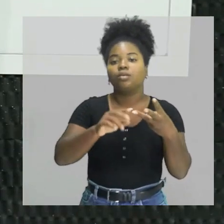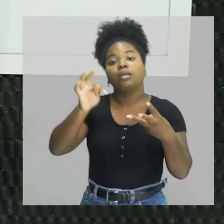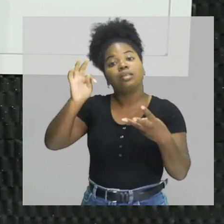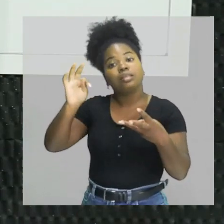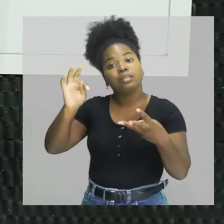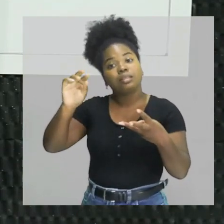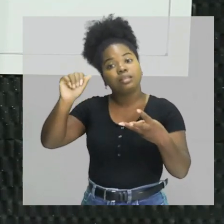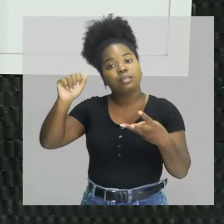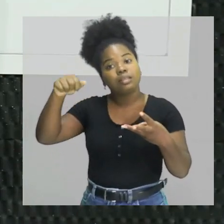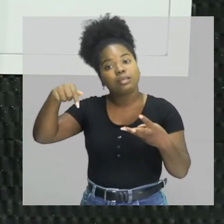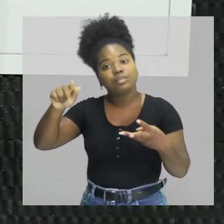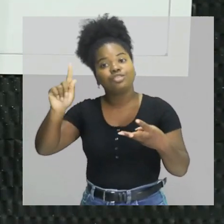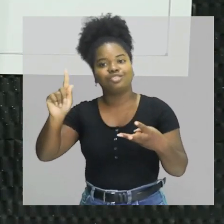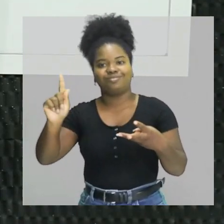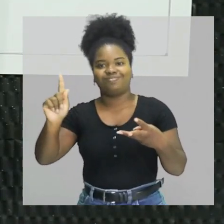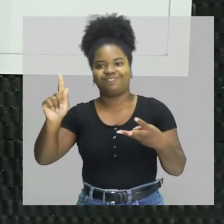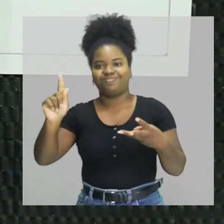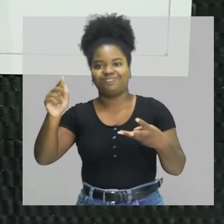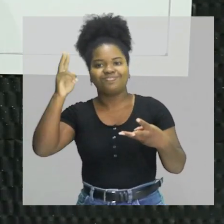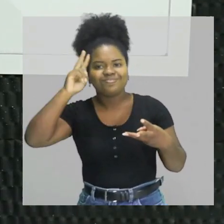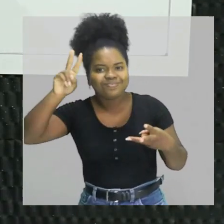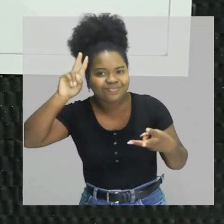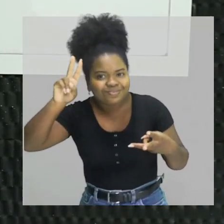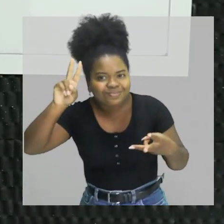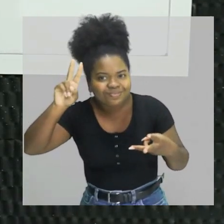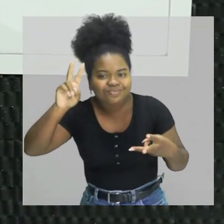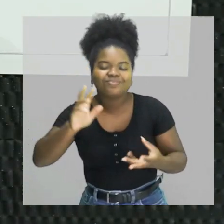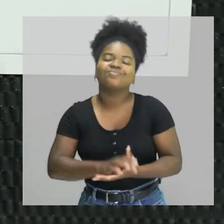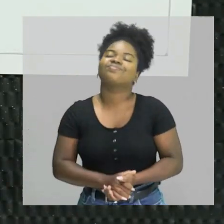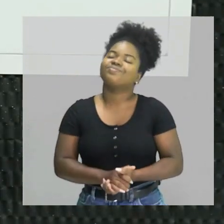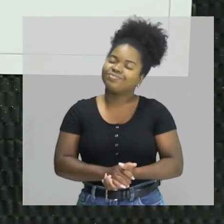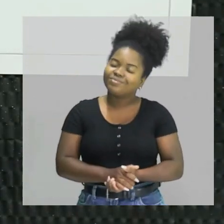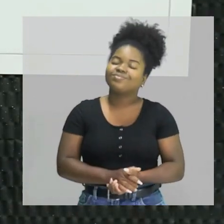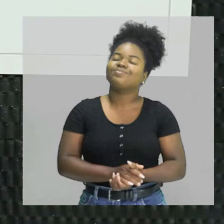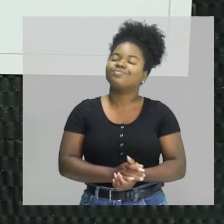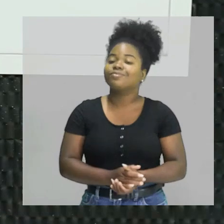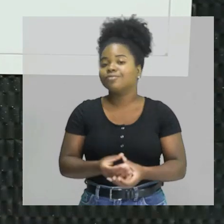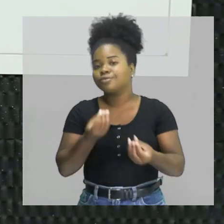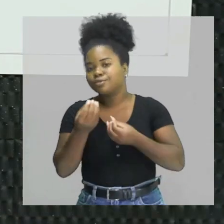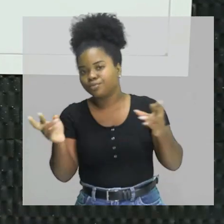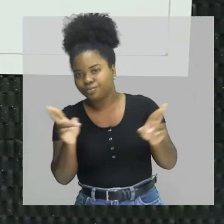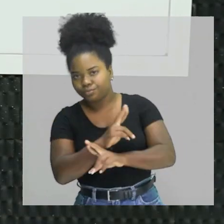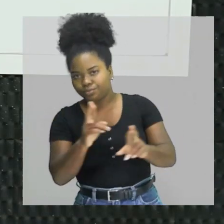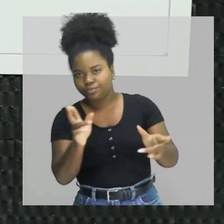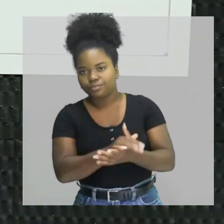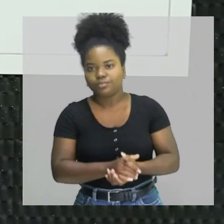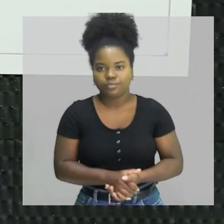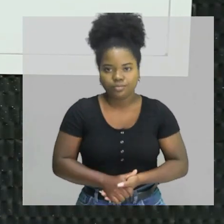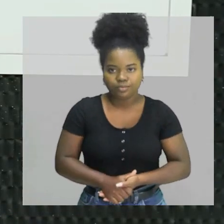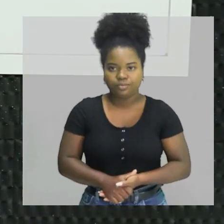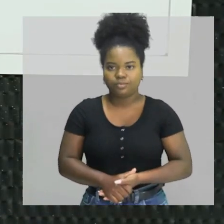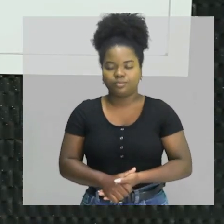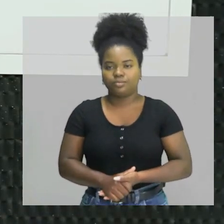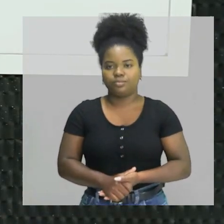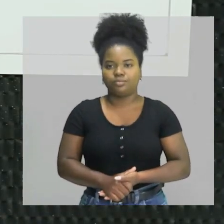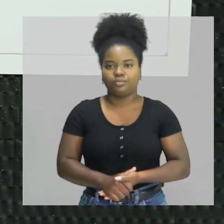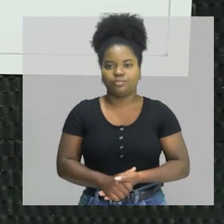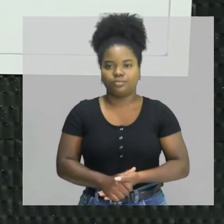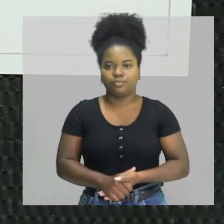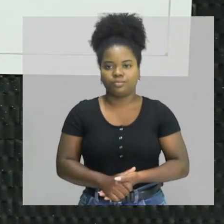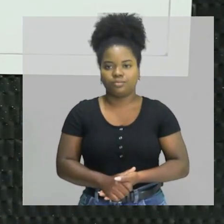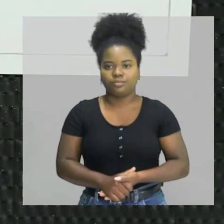cateto adjacente e eu quero a hipotenusa. Qual razão relaciona cateto adjacente e hipotenusa? É